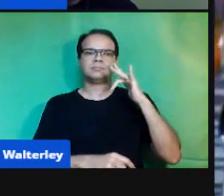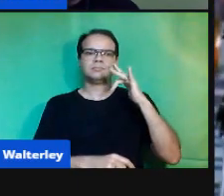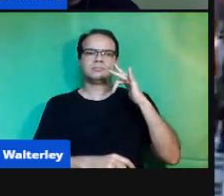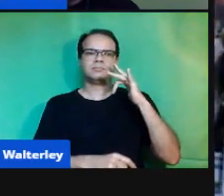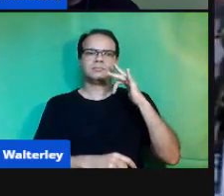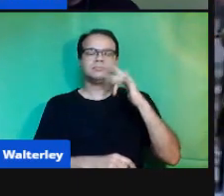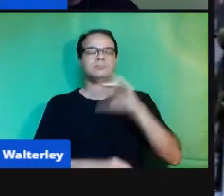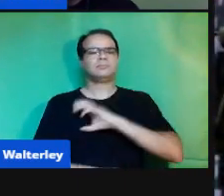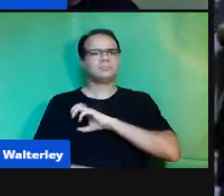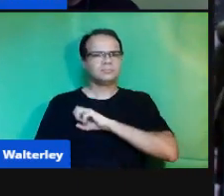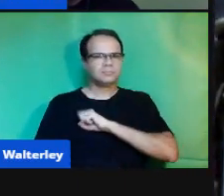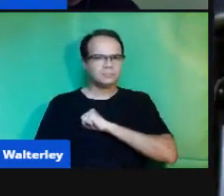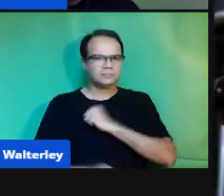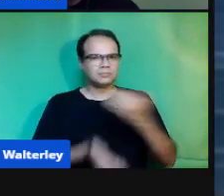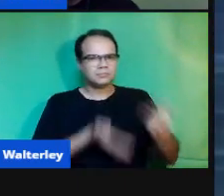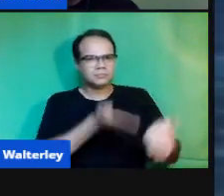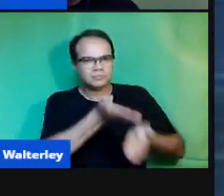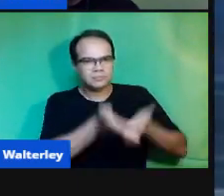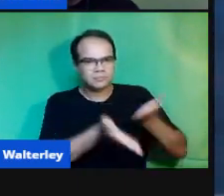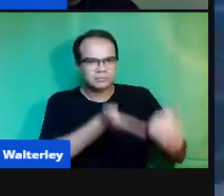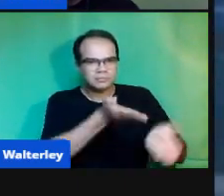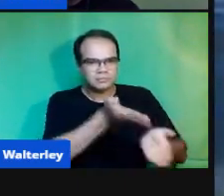dedicado.